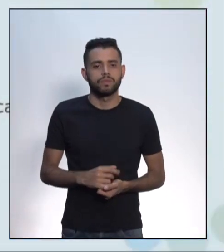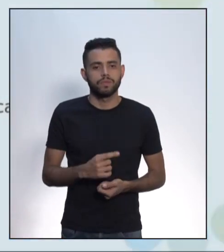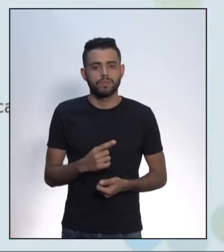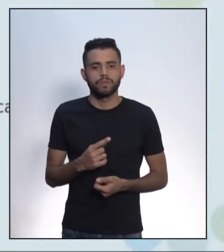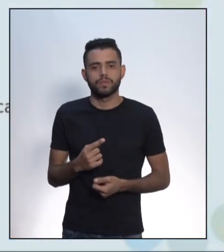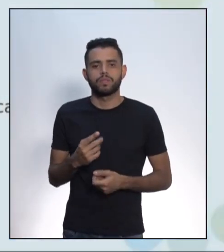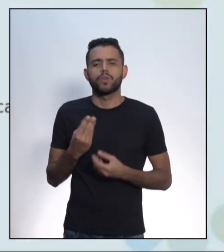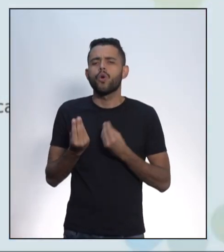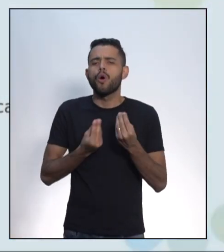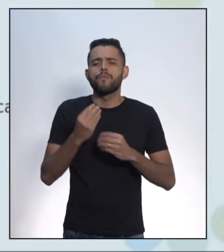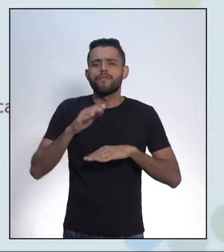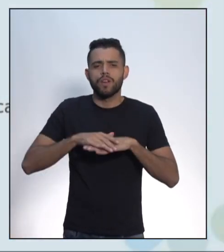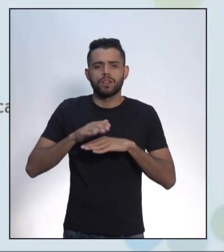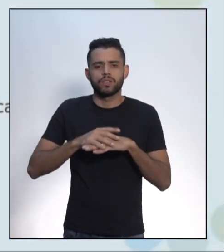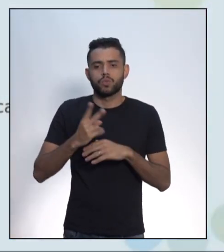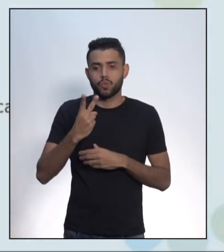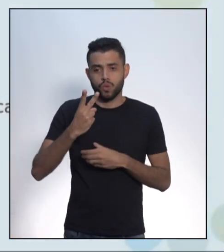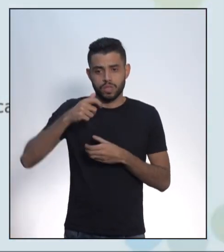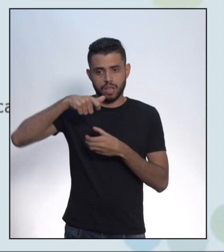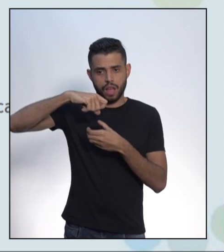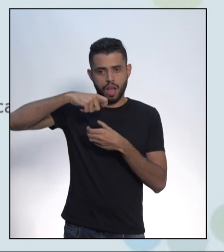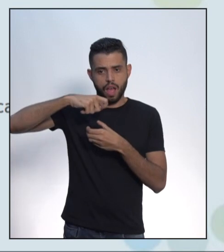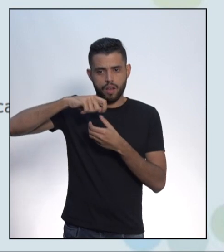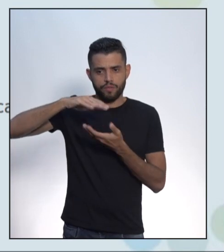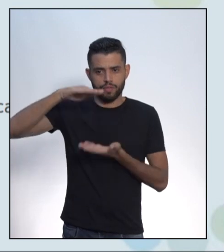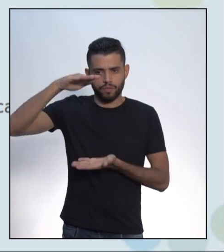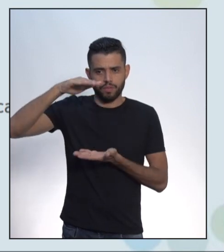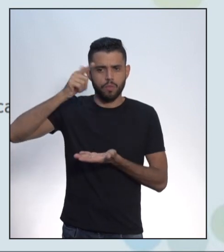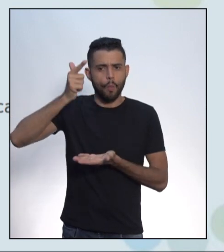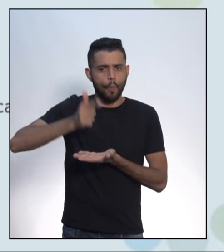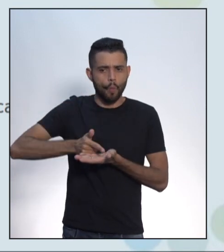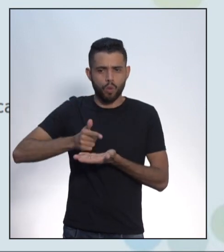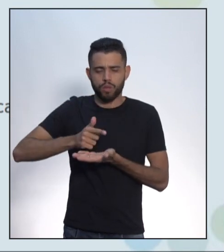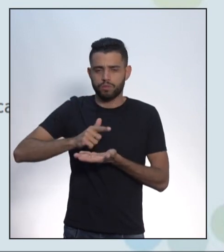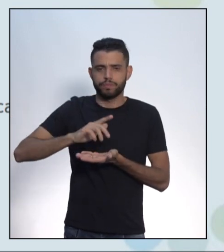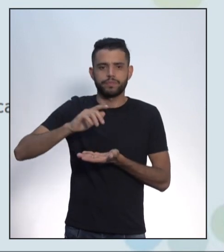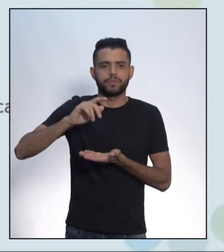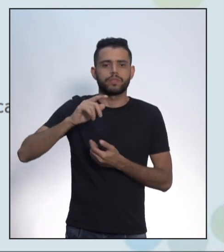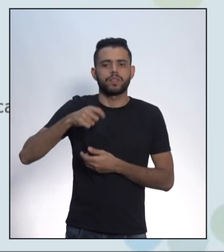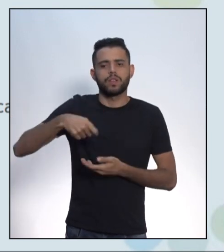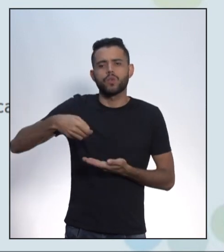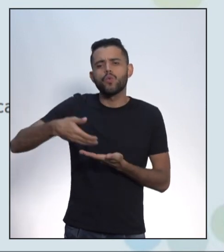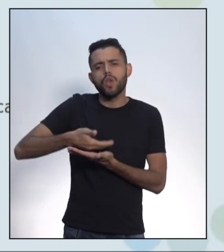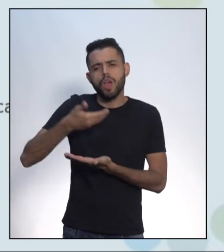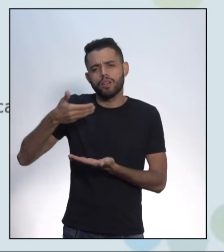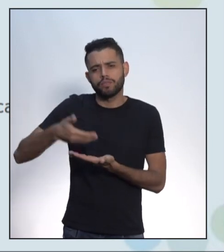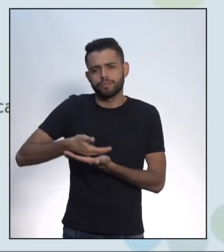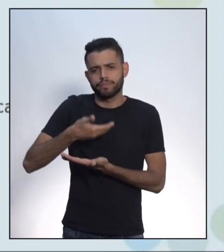nós vamos utilizar 2 garrafas PET vazia, uma colher,